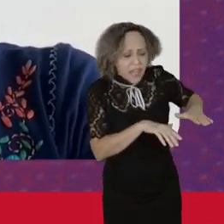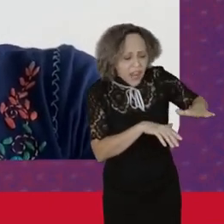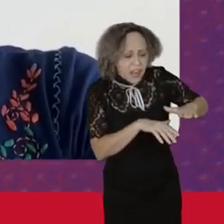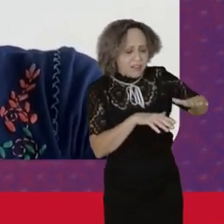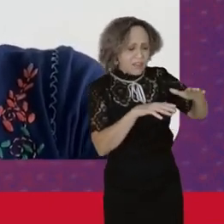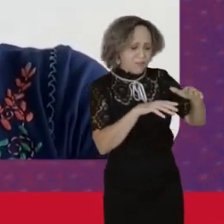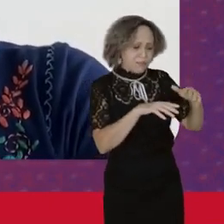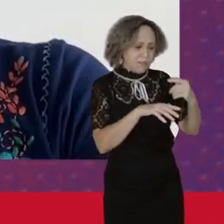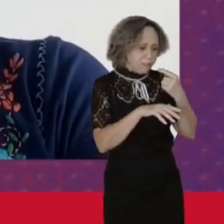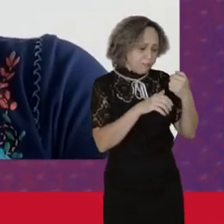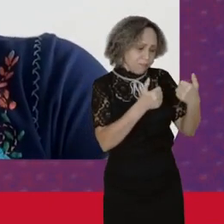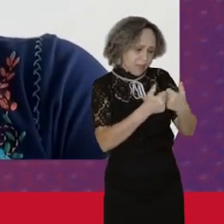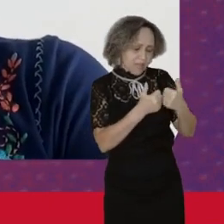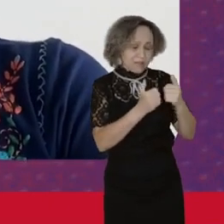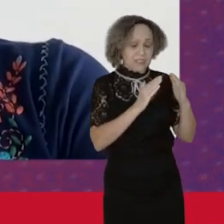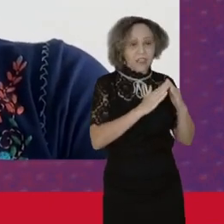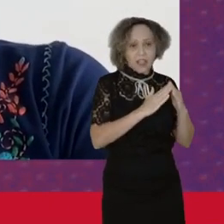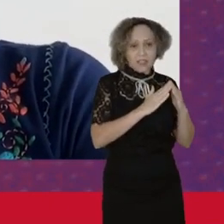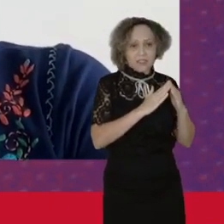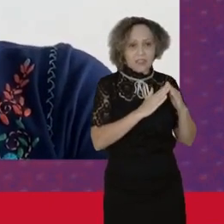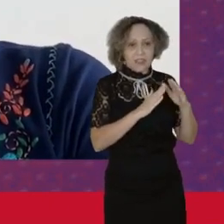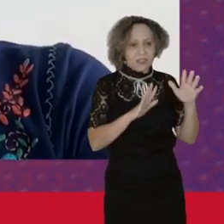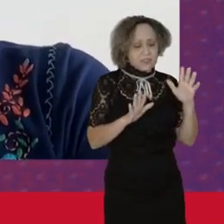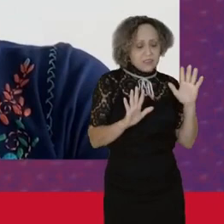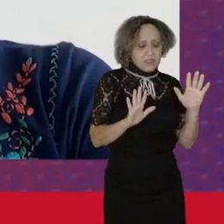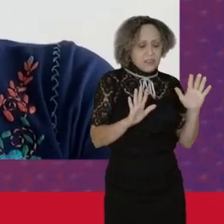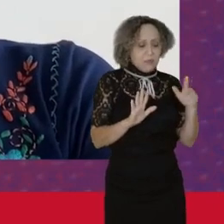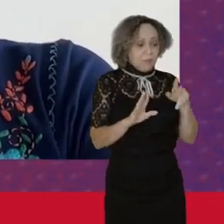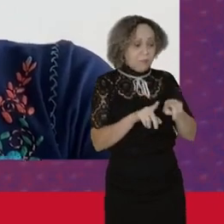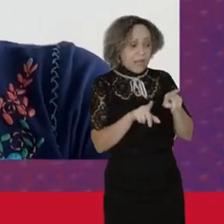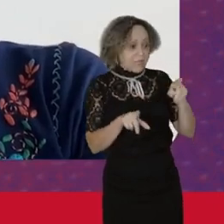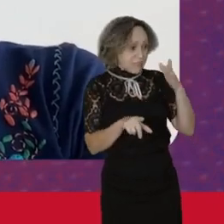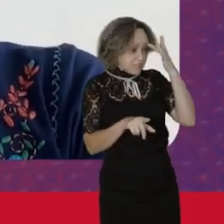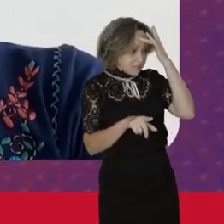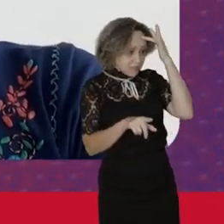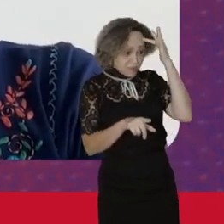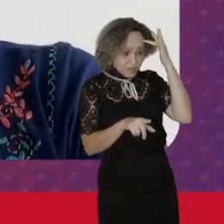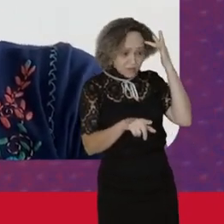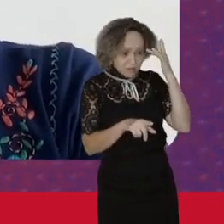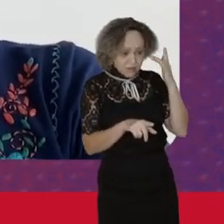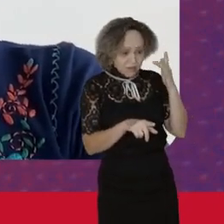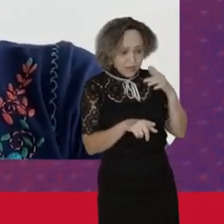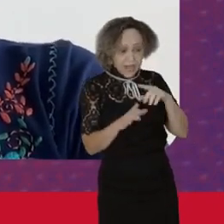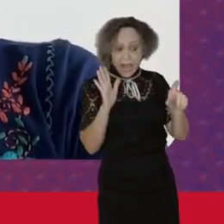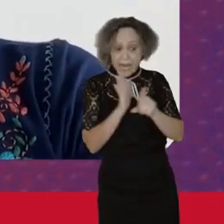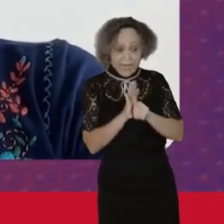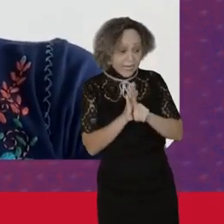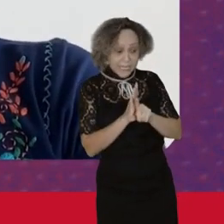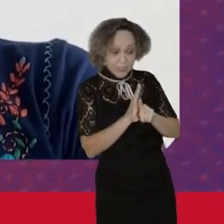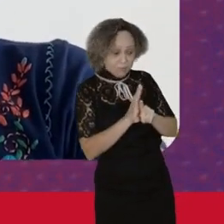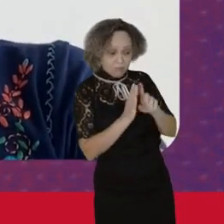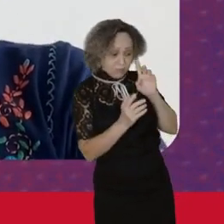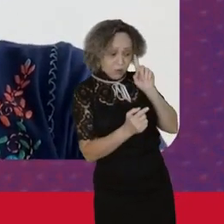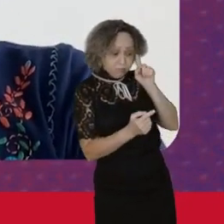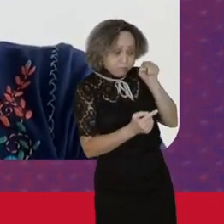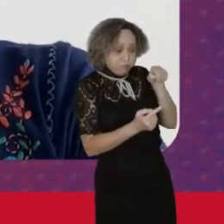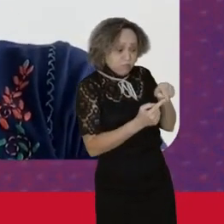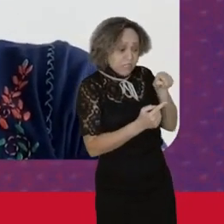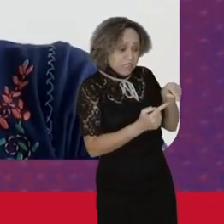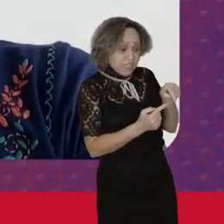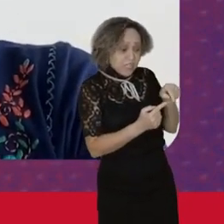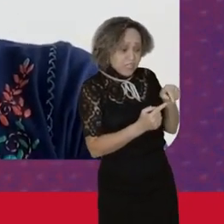vezes, nenhum nem outro é considerado trabalho, agravando ainda mais a identificação,